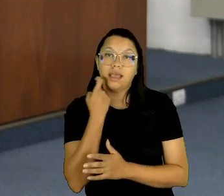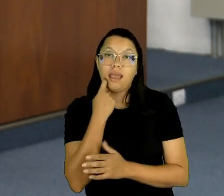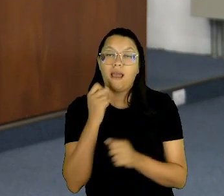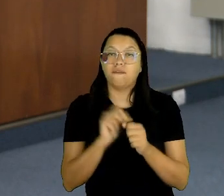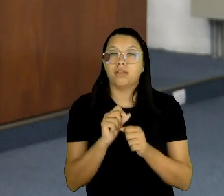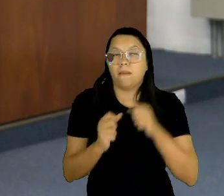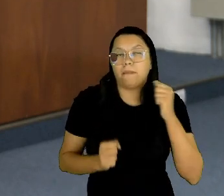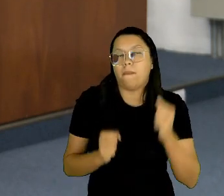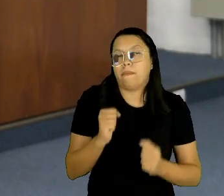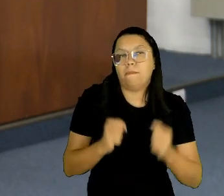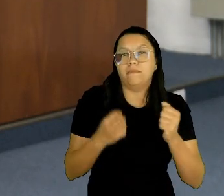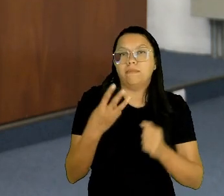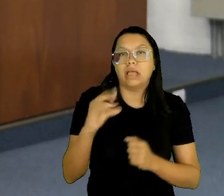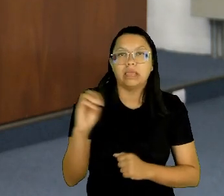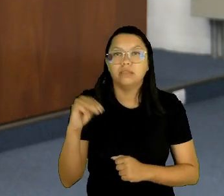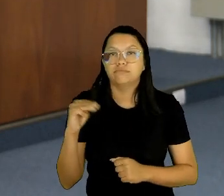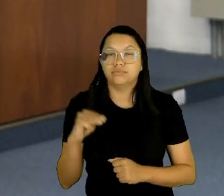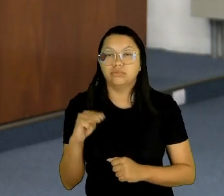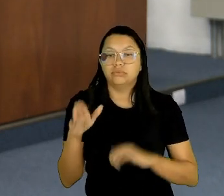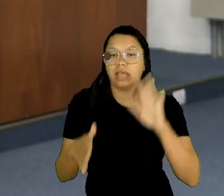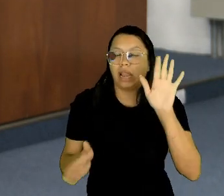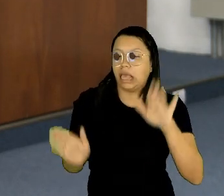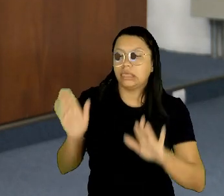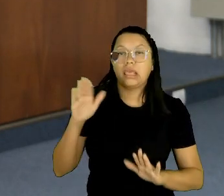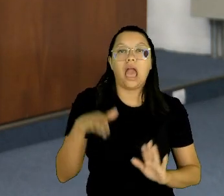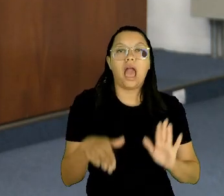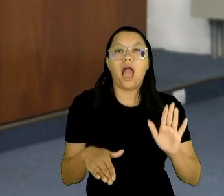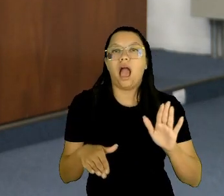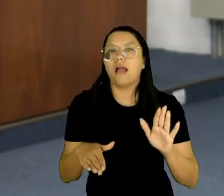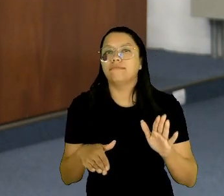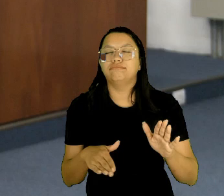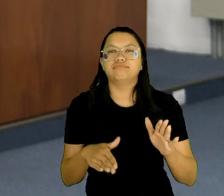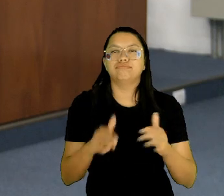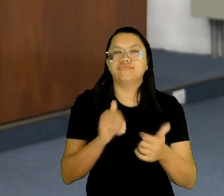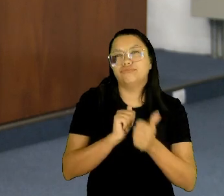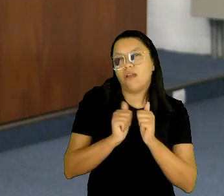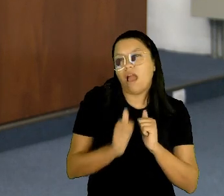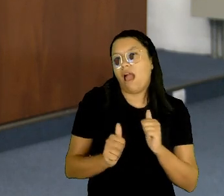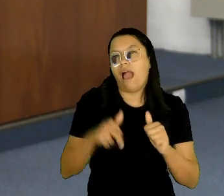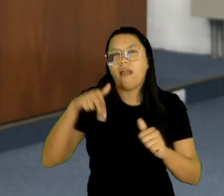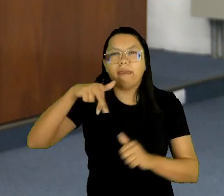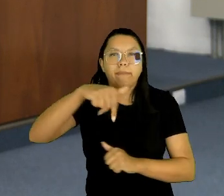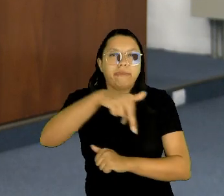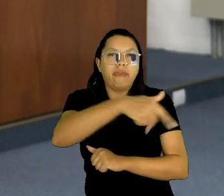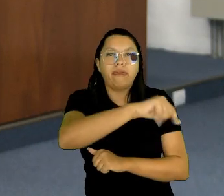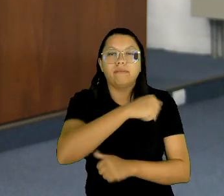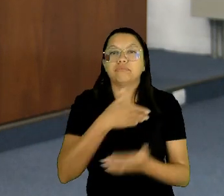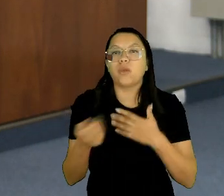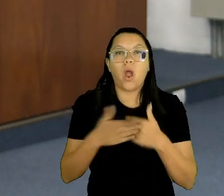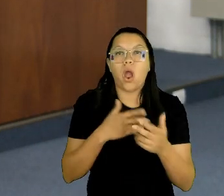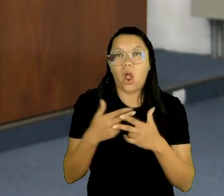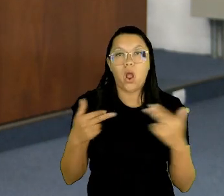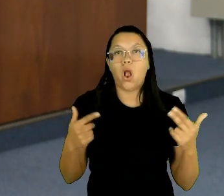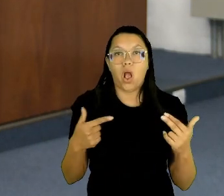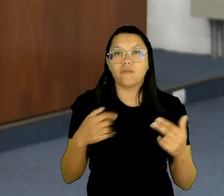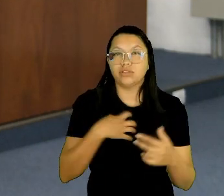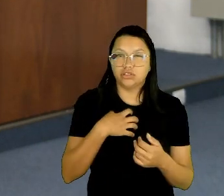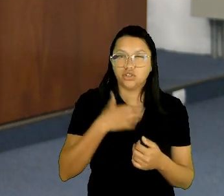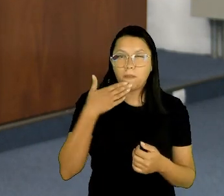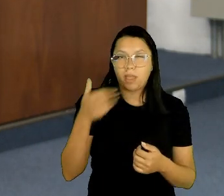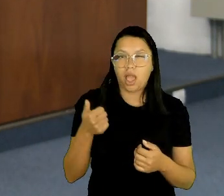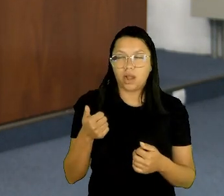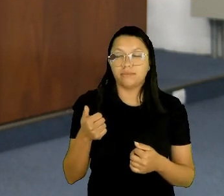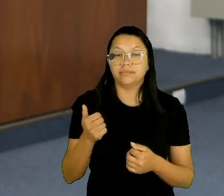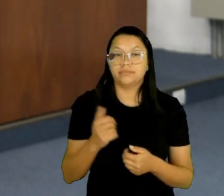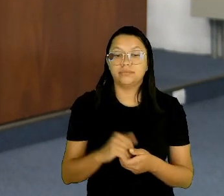uma esteira meia hora, ou se você gosta de nadar, fazer a natação, ou caminhar na rua, jogar tênis. O que o paciente preferir, que se